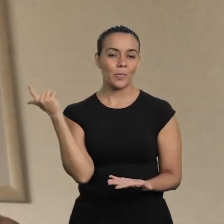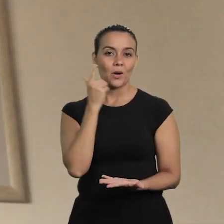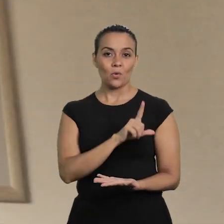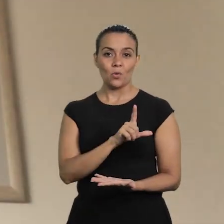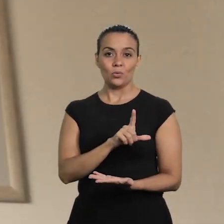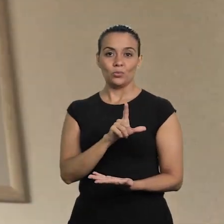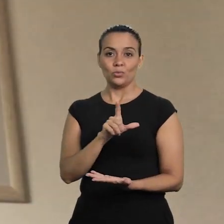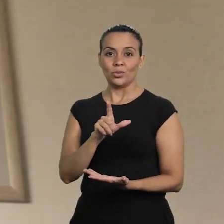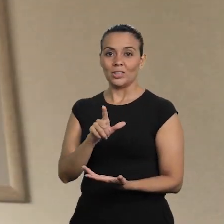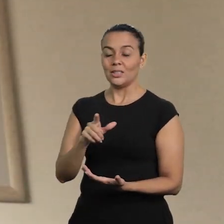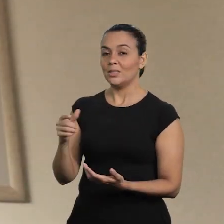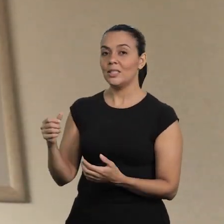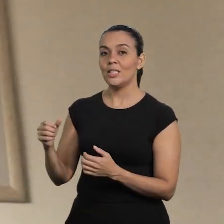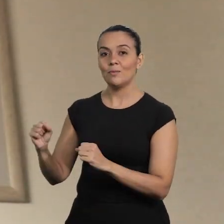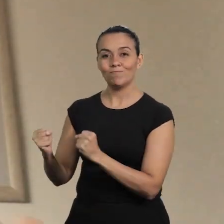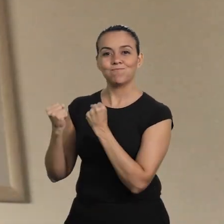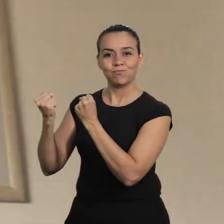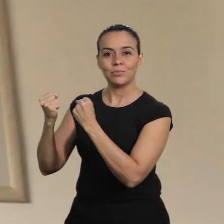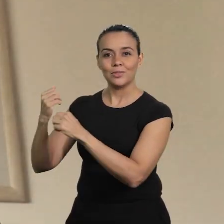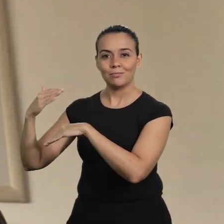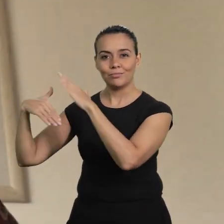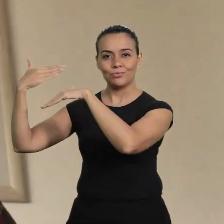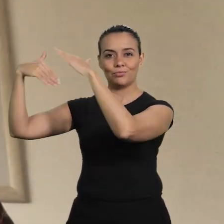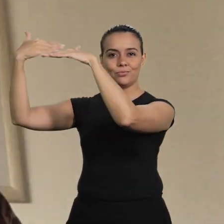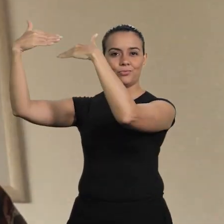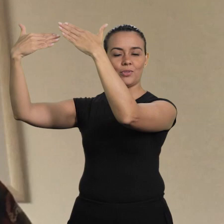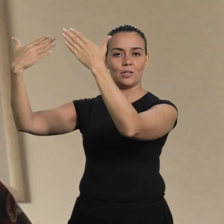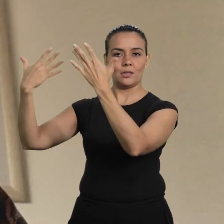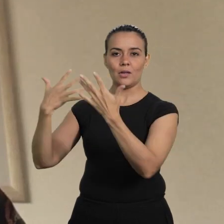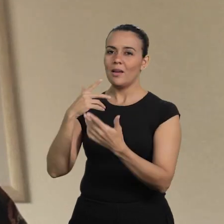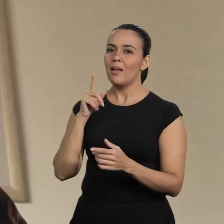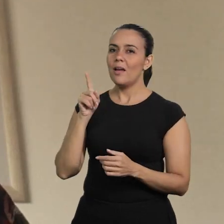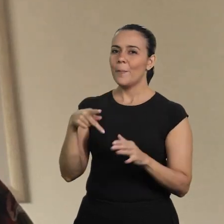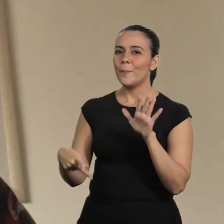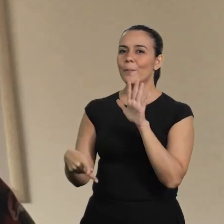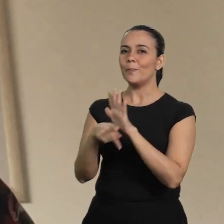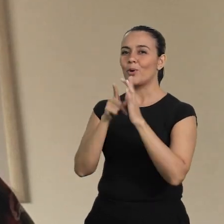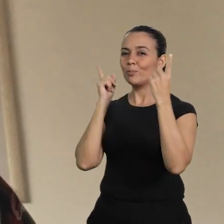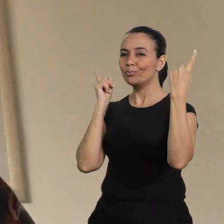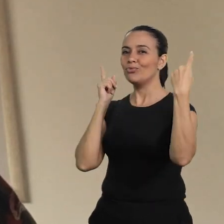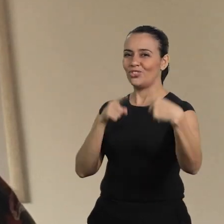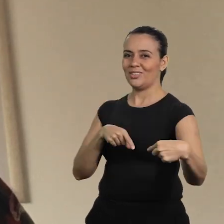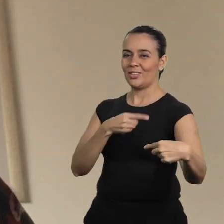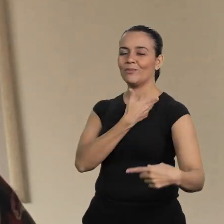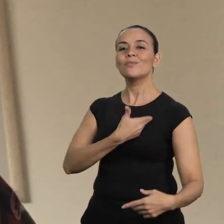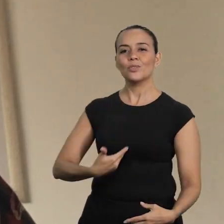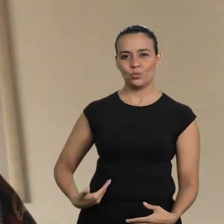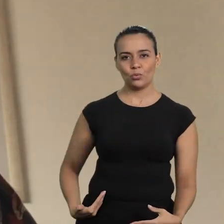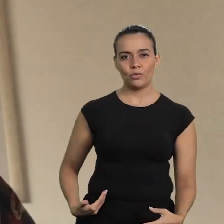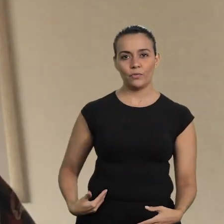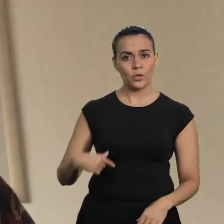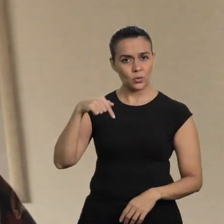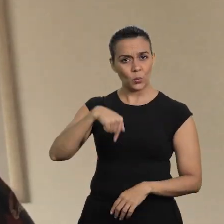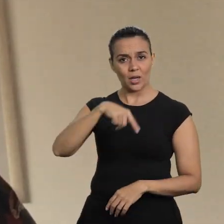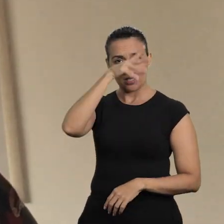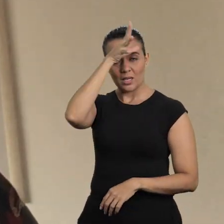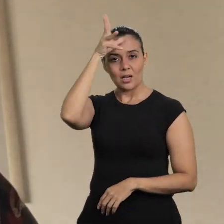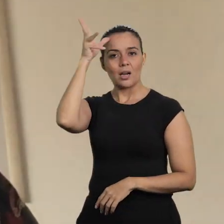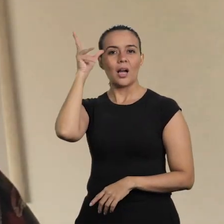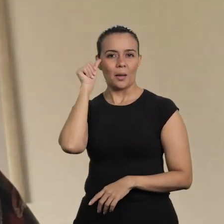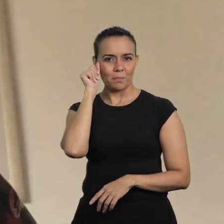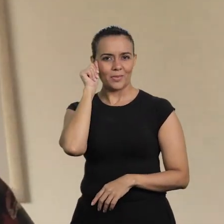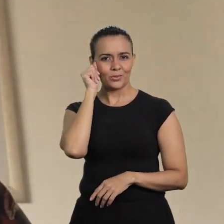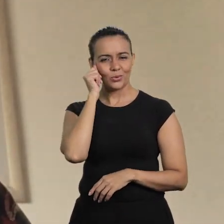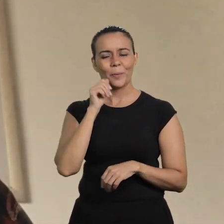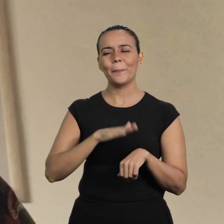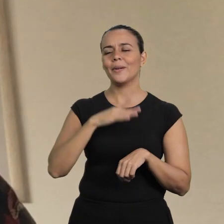consiga se sedimentar e crescer, né? Esse eu acho que é um grande desafio do setor público. Na Amazônia, maior